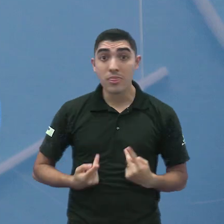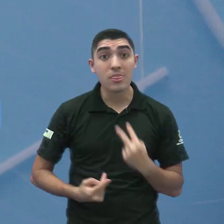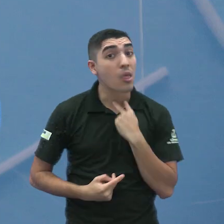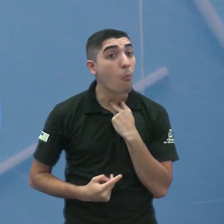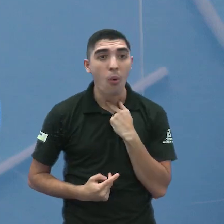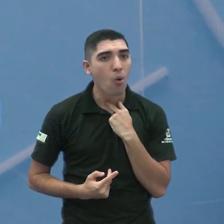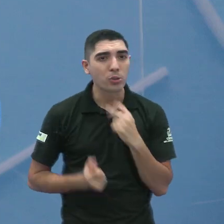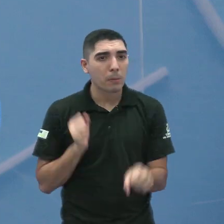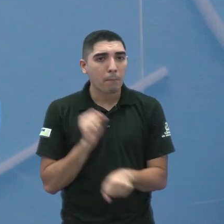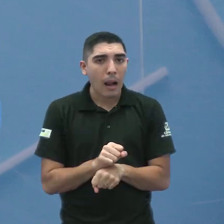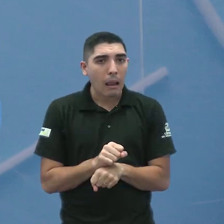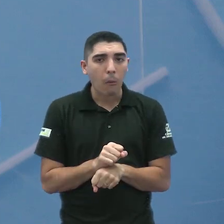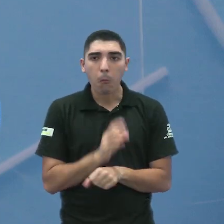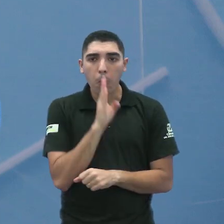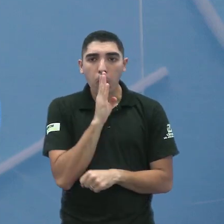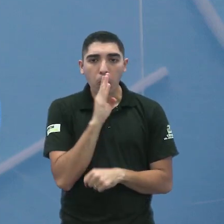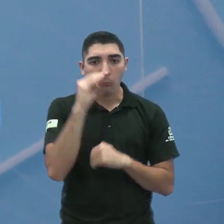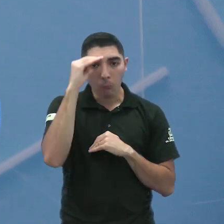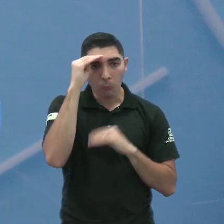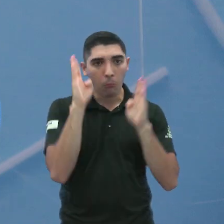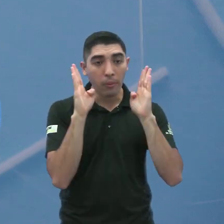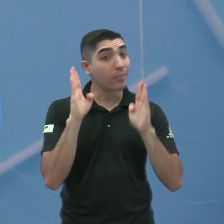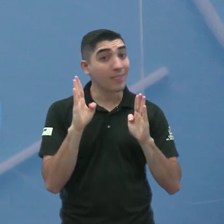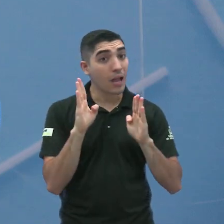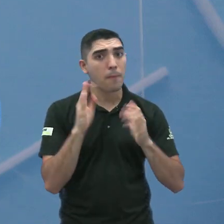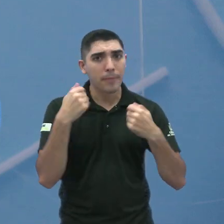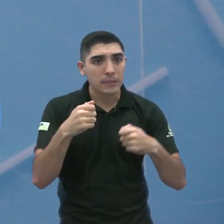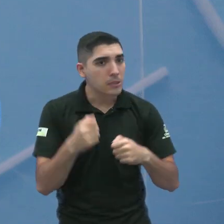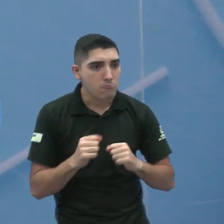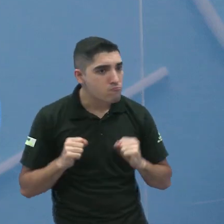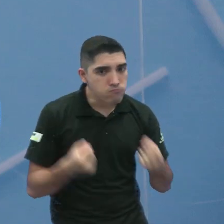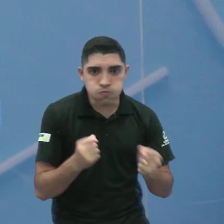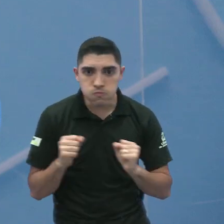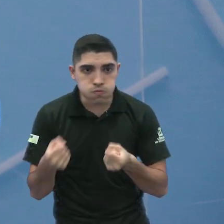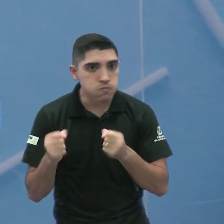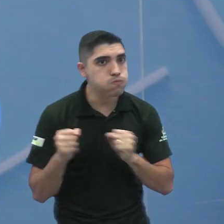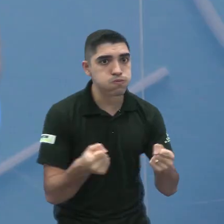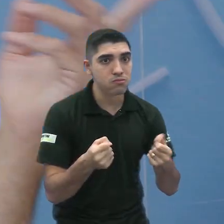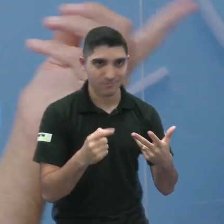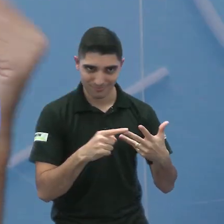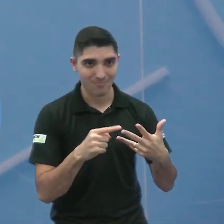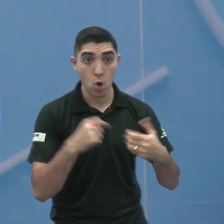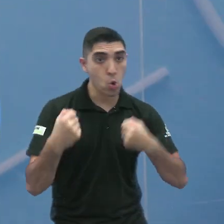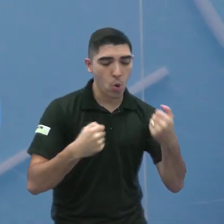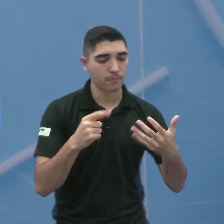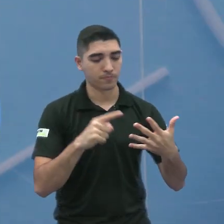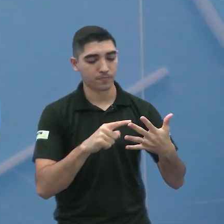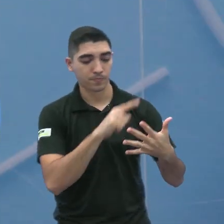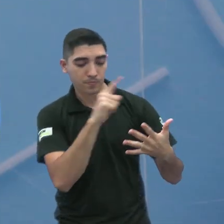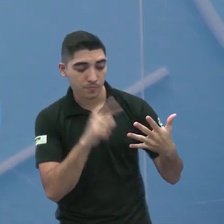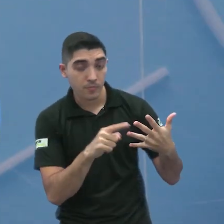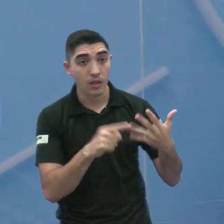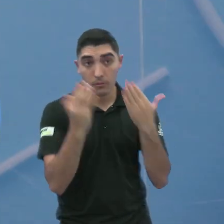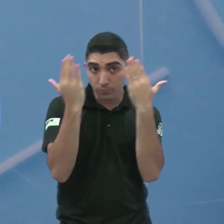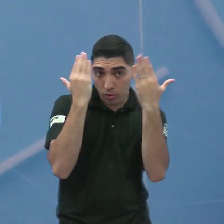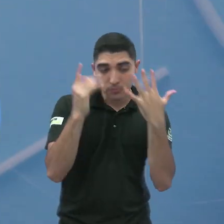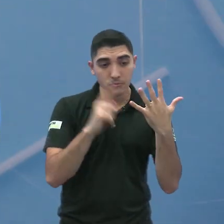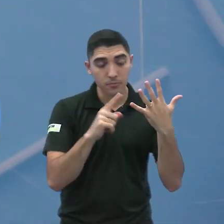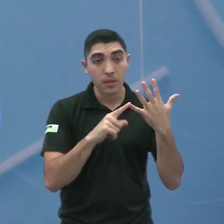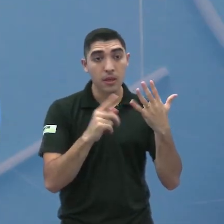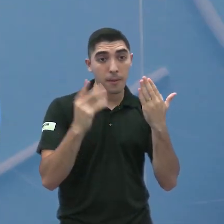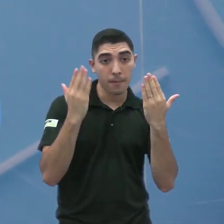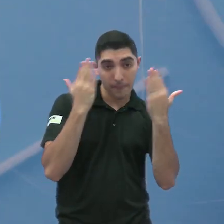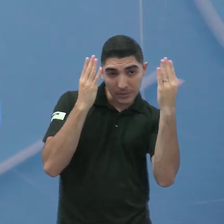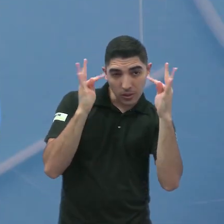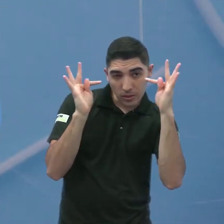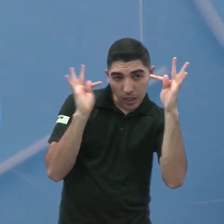para caçar, para comer ou correr de ser comido. É isso. Acompanhamento psicológico, psicoterapia e mais um